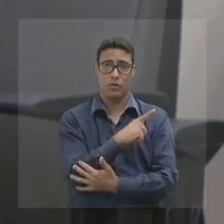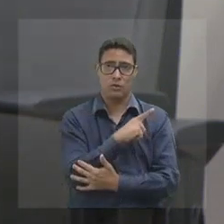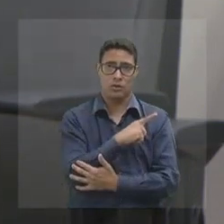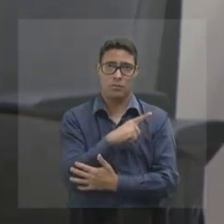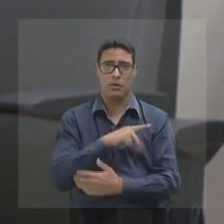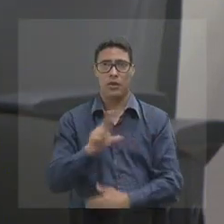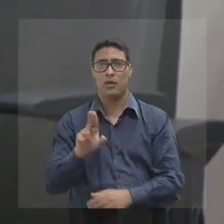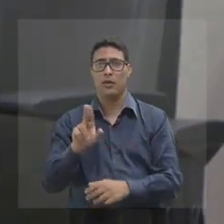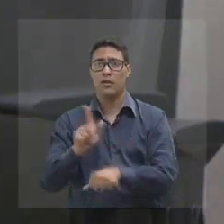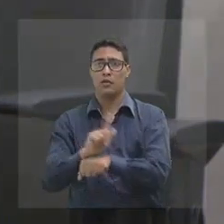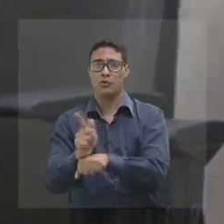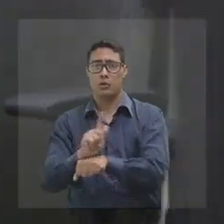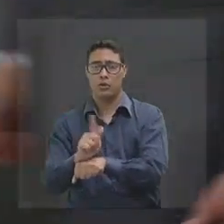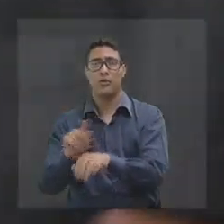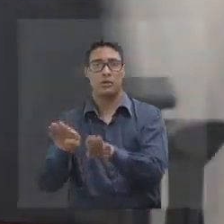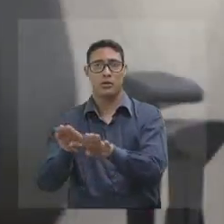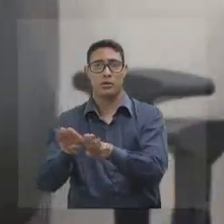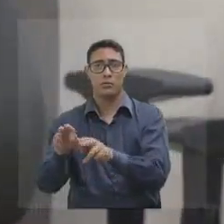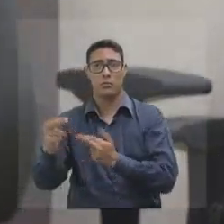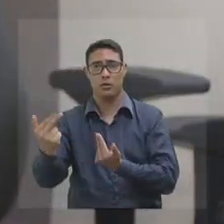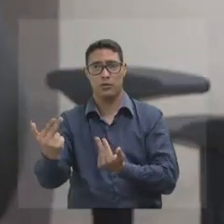conservação da mesma forma